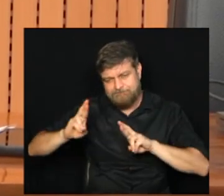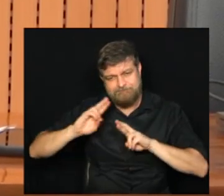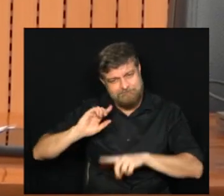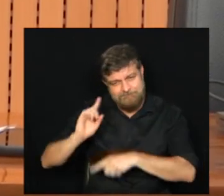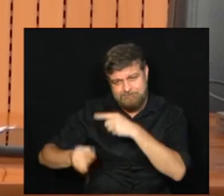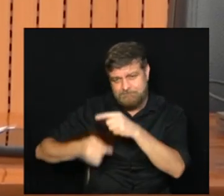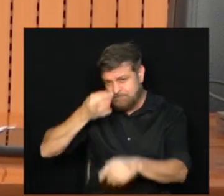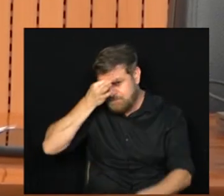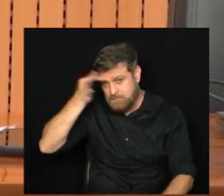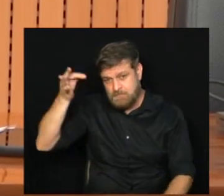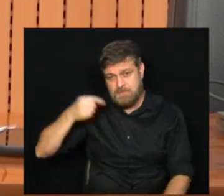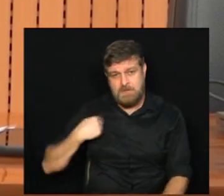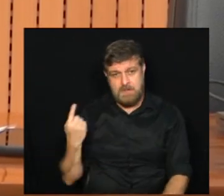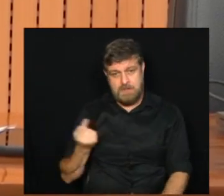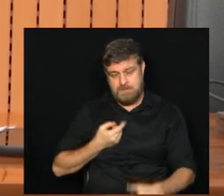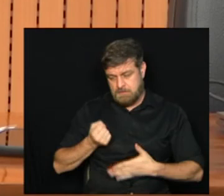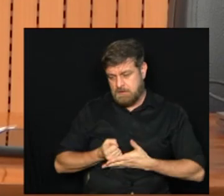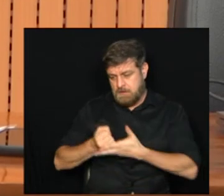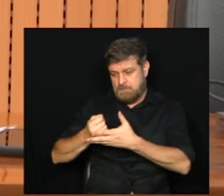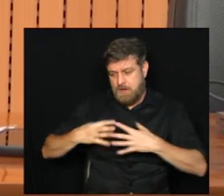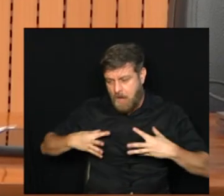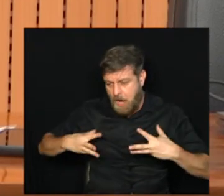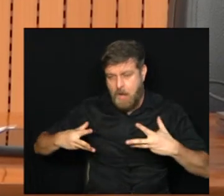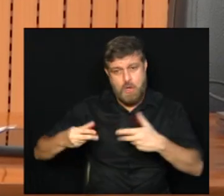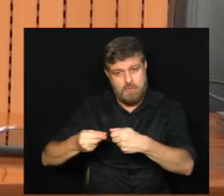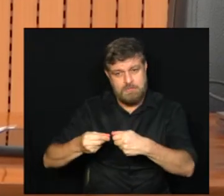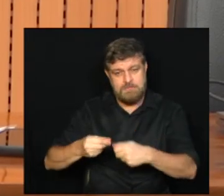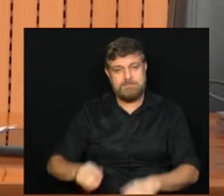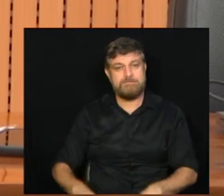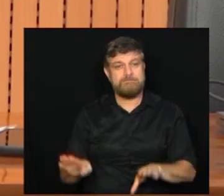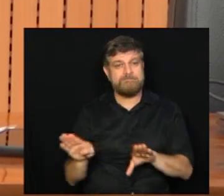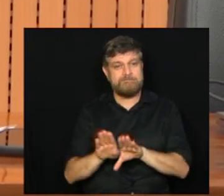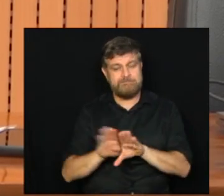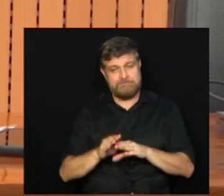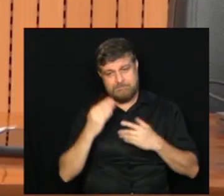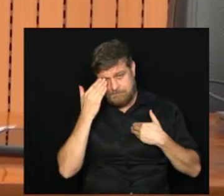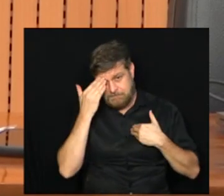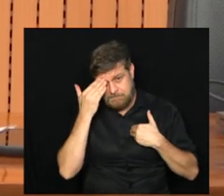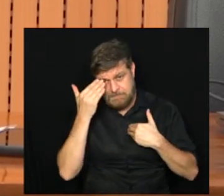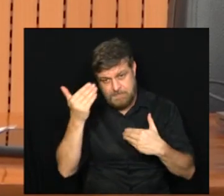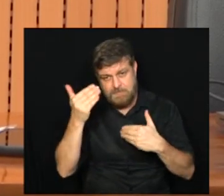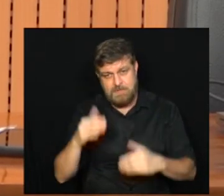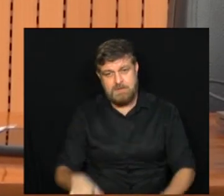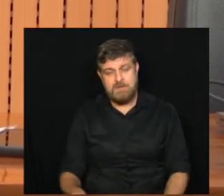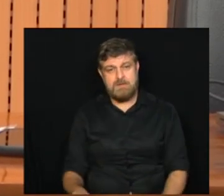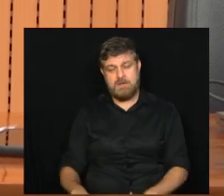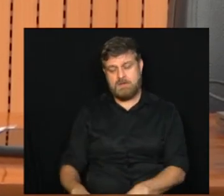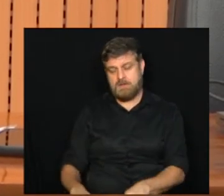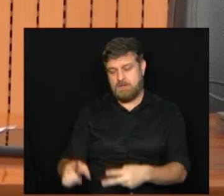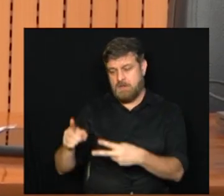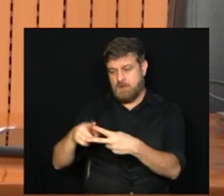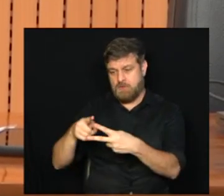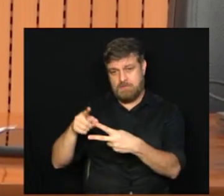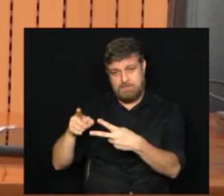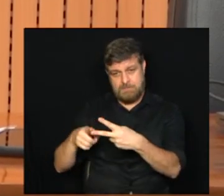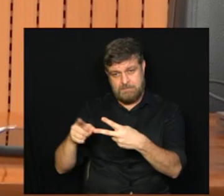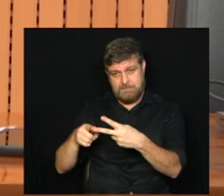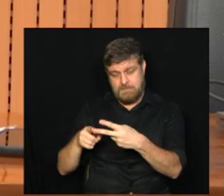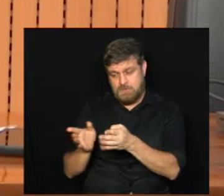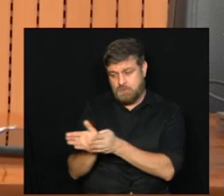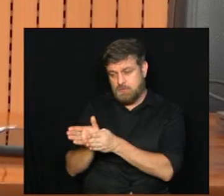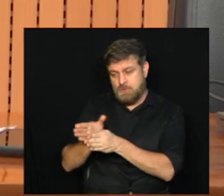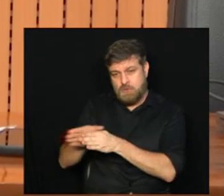contem conosco naquilo que for possível, nós estamos à disposição. Também agradeço ao Ayrton, conselheiro tutelar, e